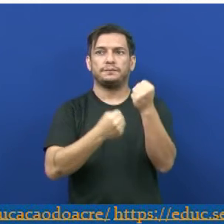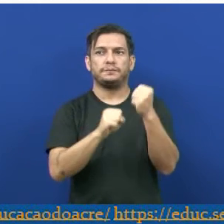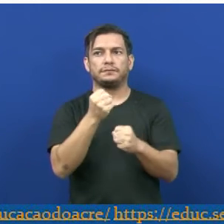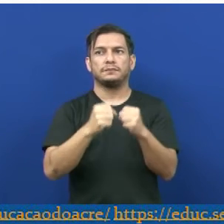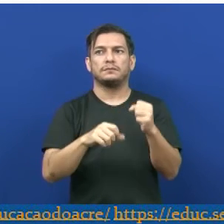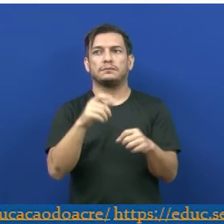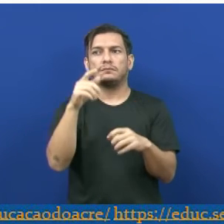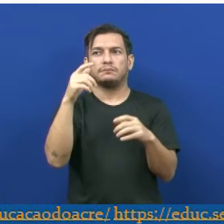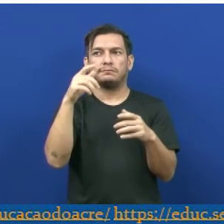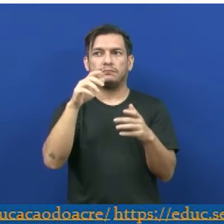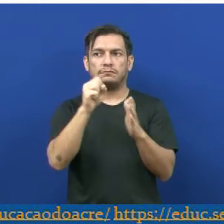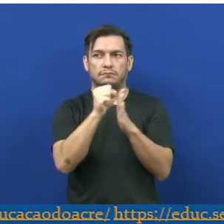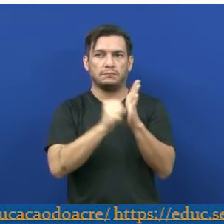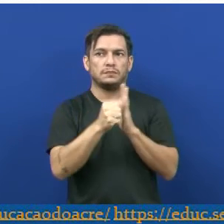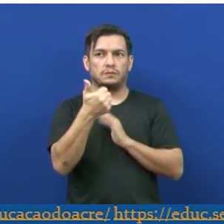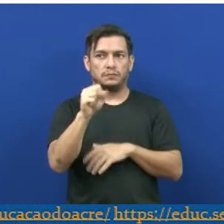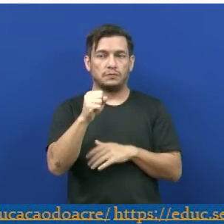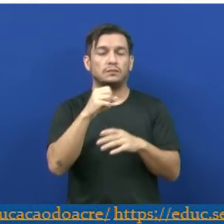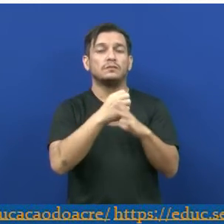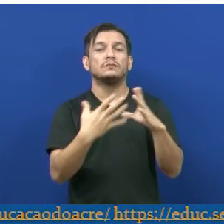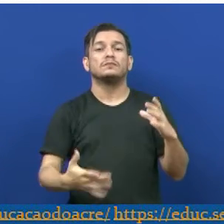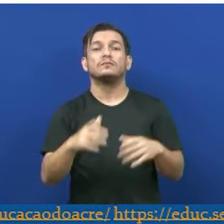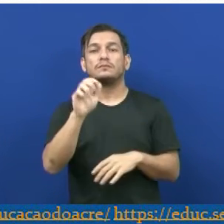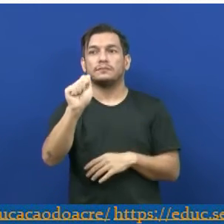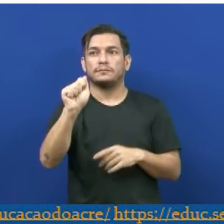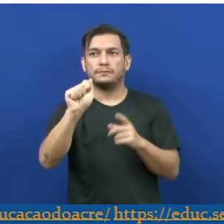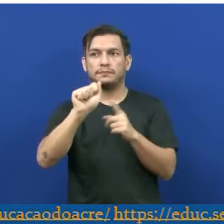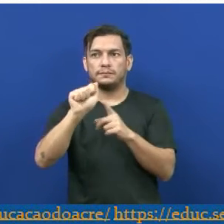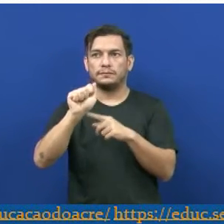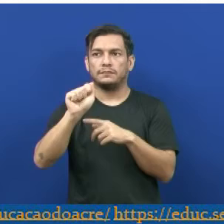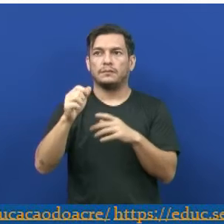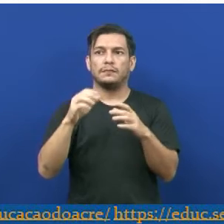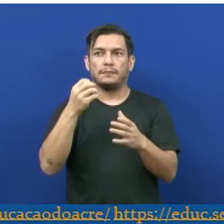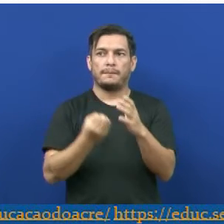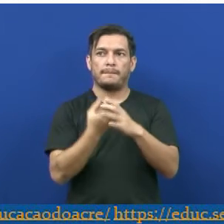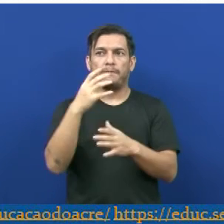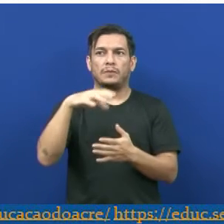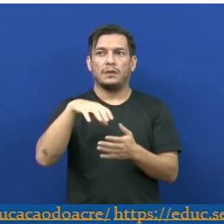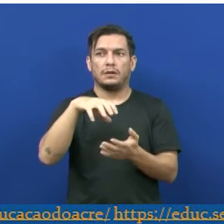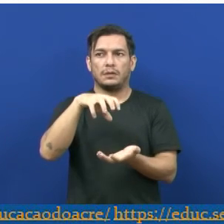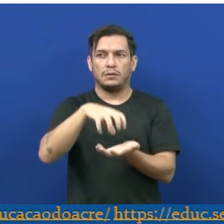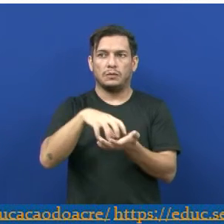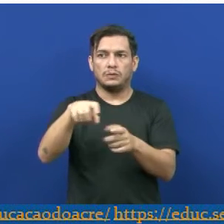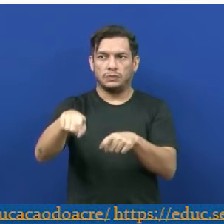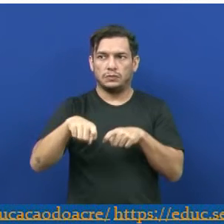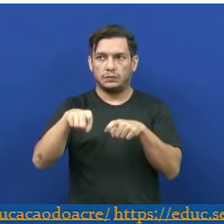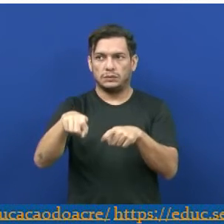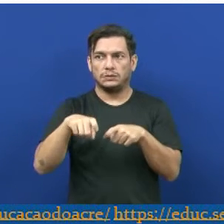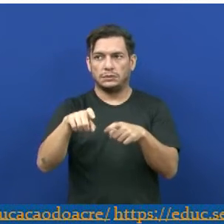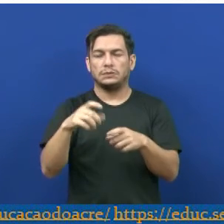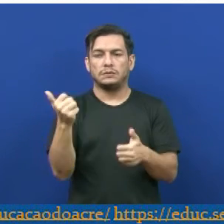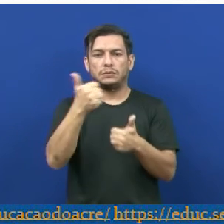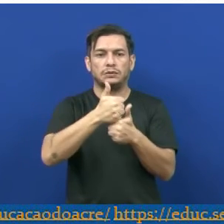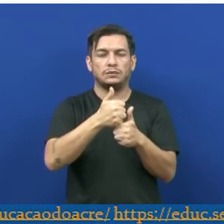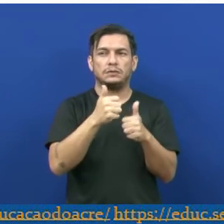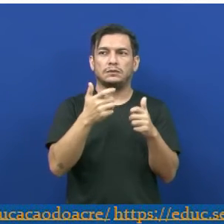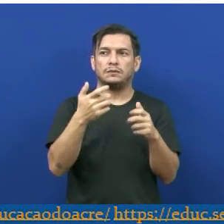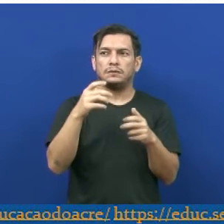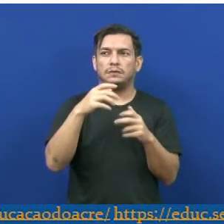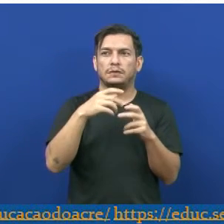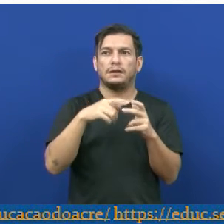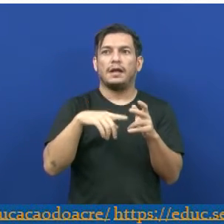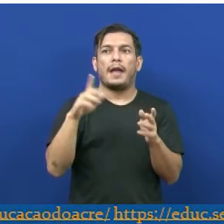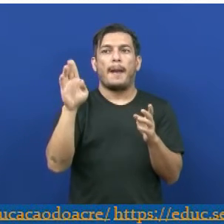XVIII, caracterizou-se pela: opção A, implementação da indústria doméstica rural em substituição às oficinas.